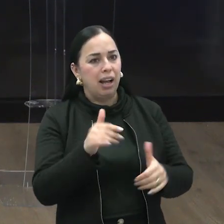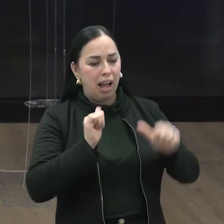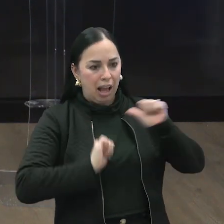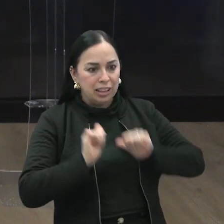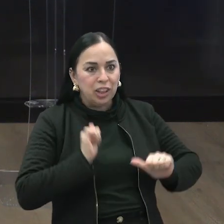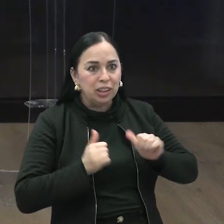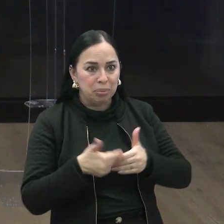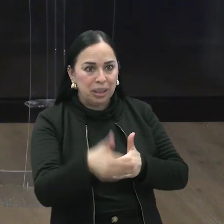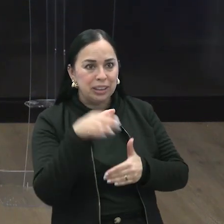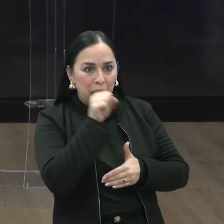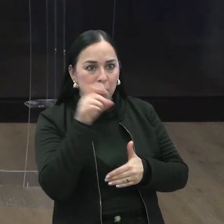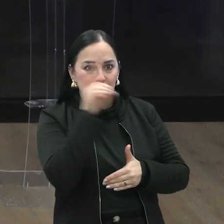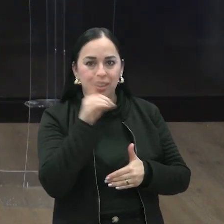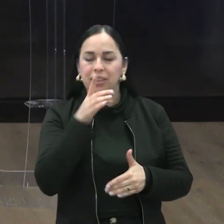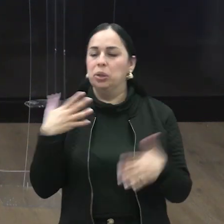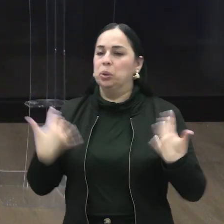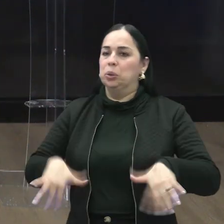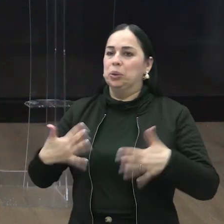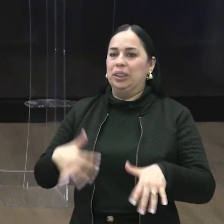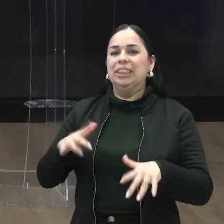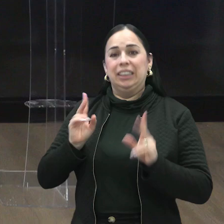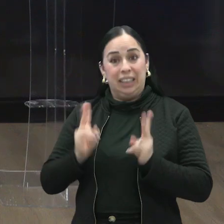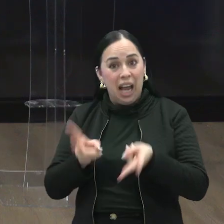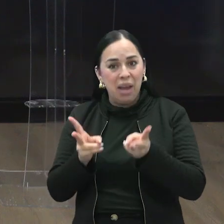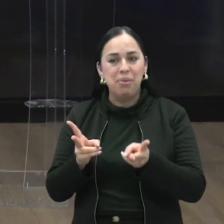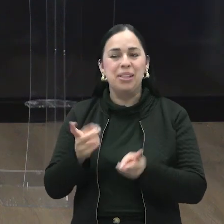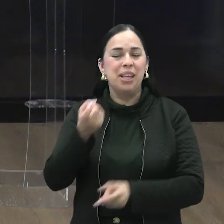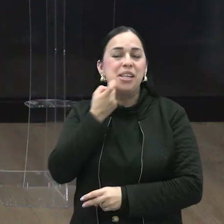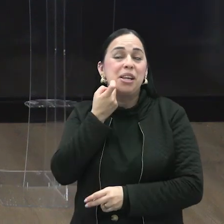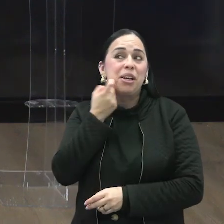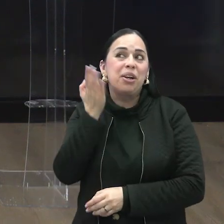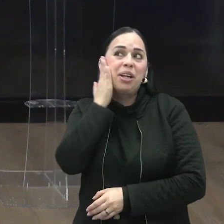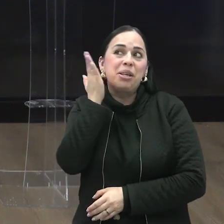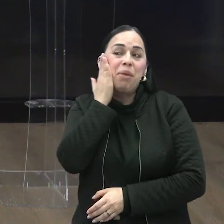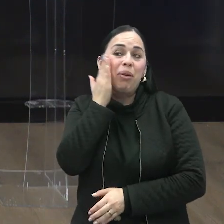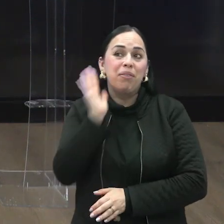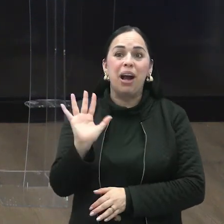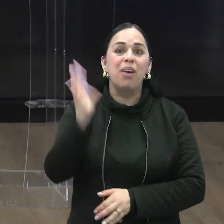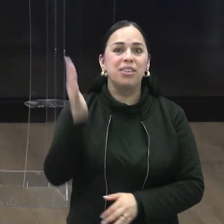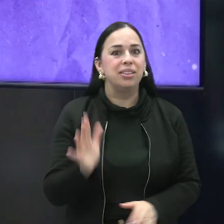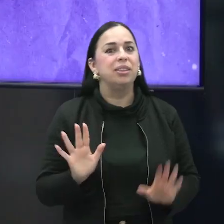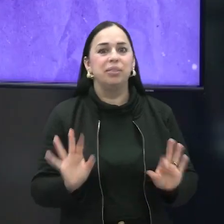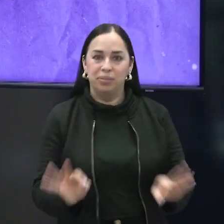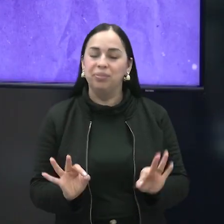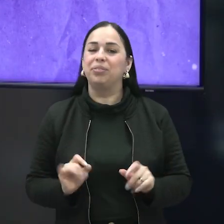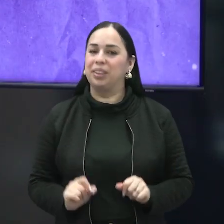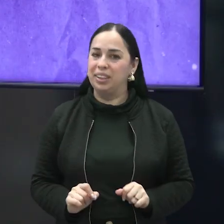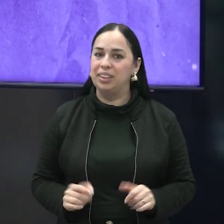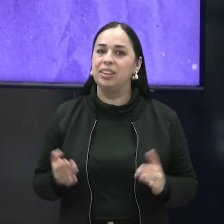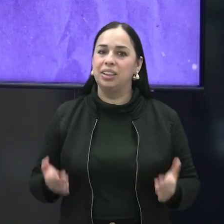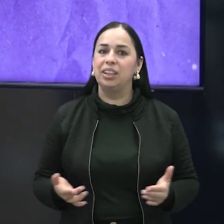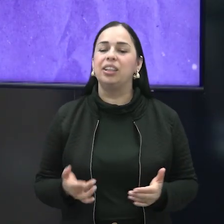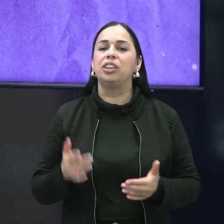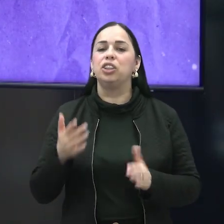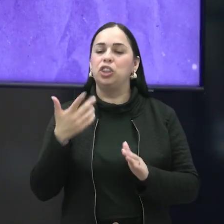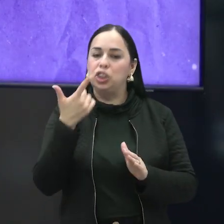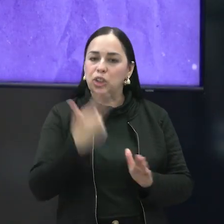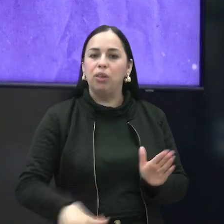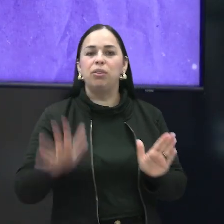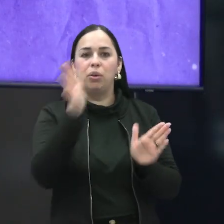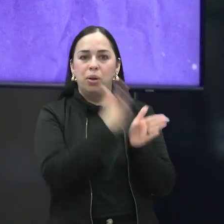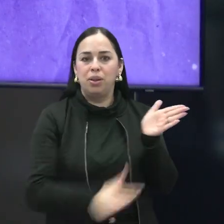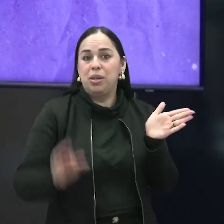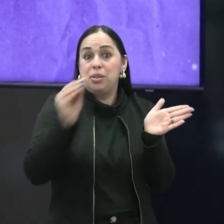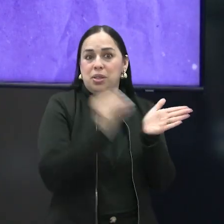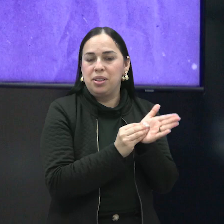semana? Sempre, né? A gente sempre se anima quando chega o final de semana, sexta-feira, a gente quer saber o que vai rolar na cidade. É isso mesmo, Fran. Mais uma agenda